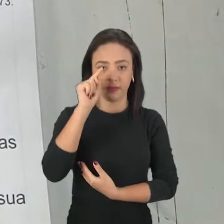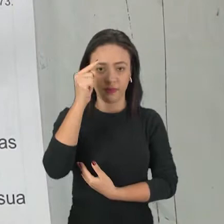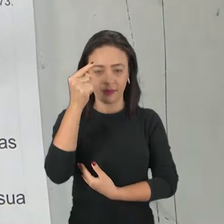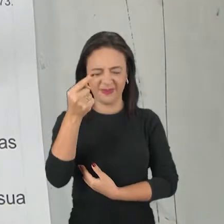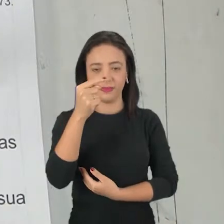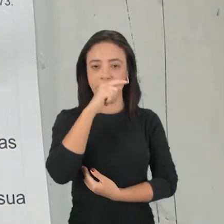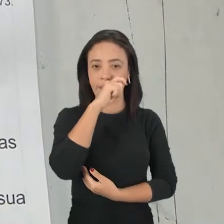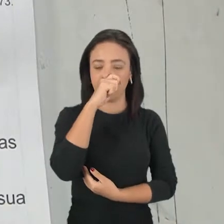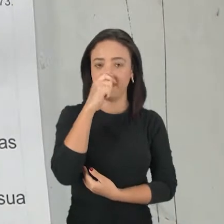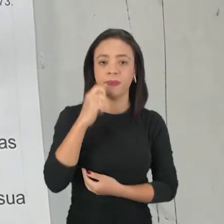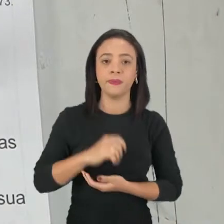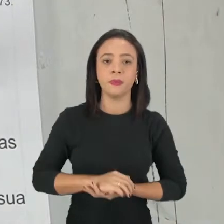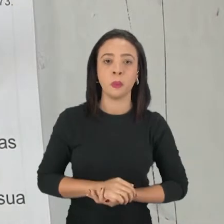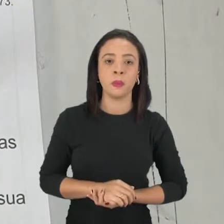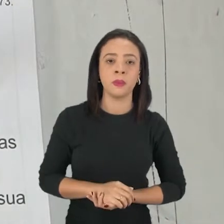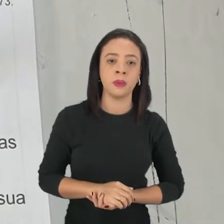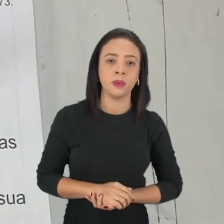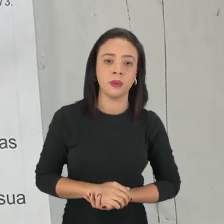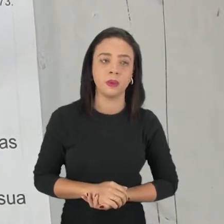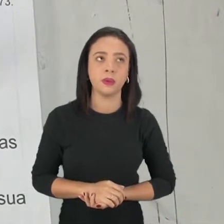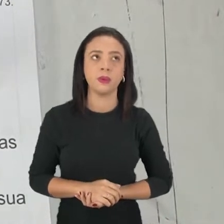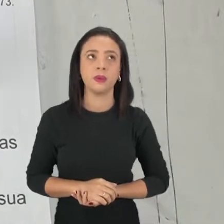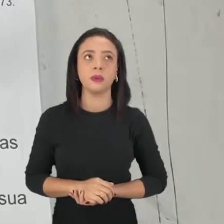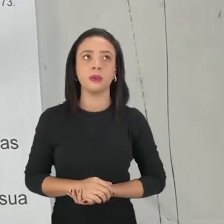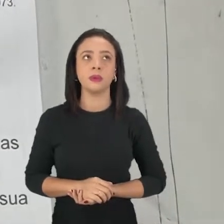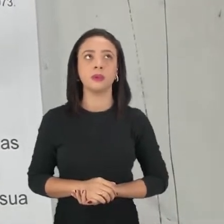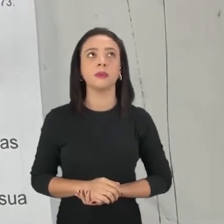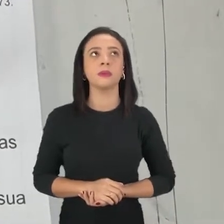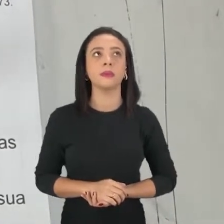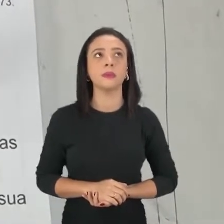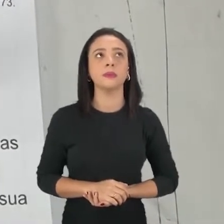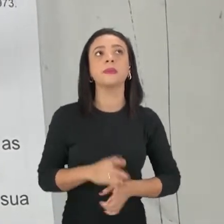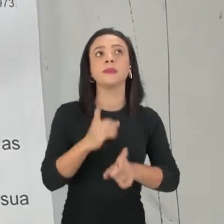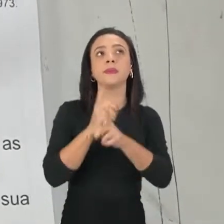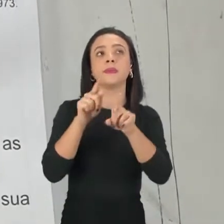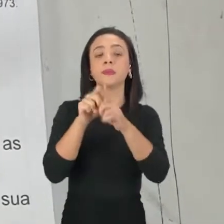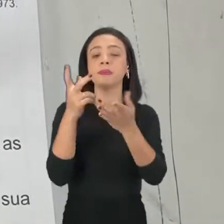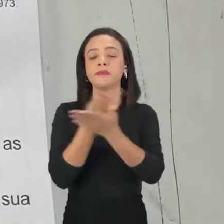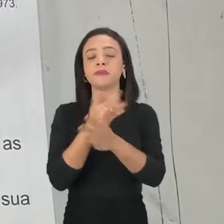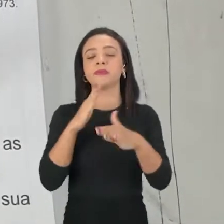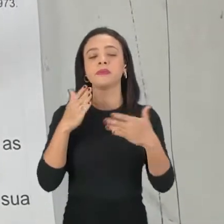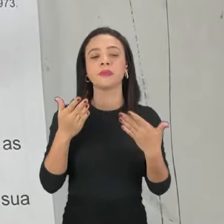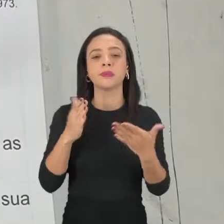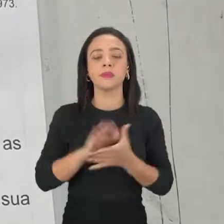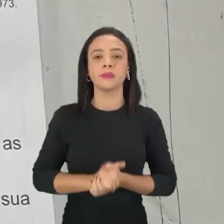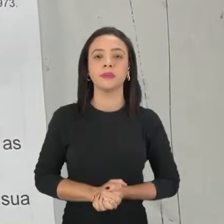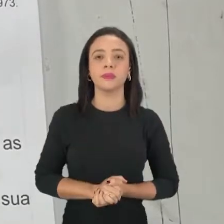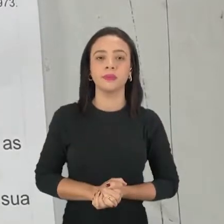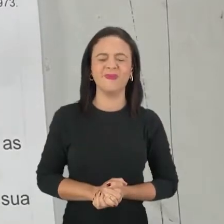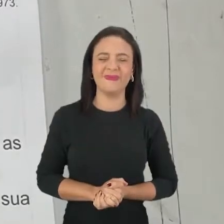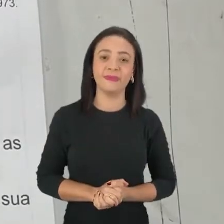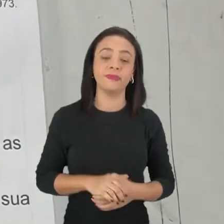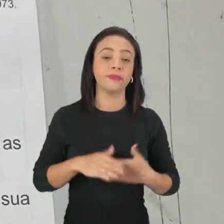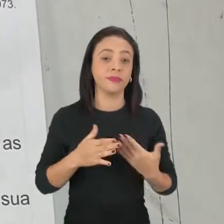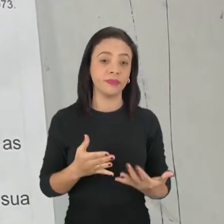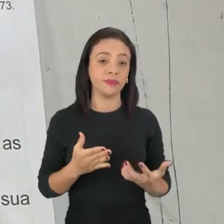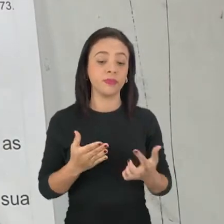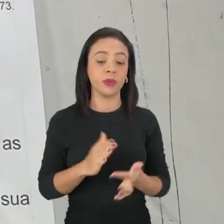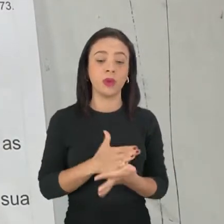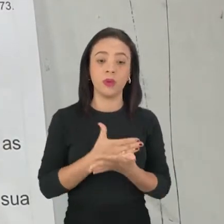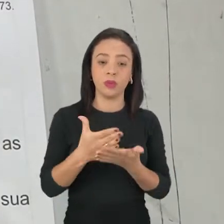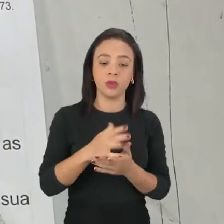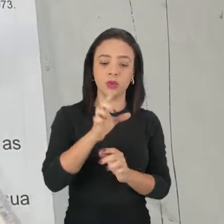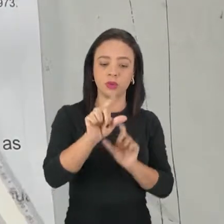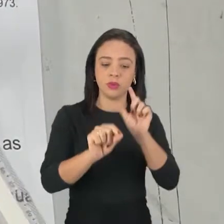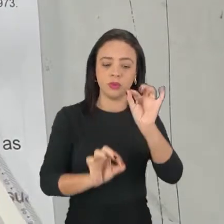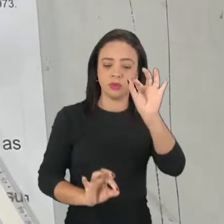tá e a gente poder entender Qual o erro também continuando principiou a